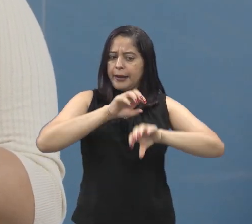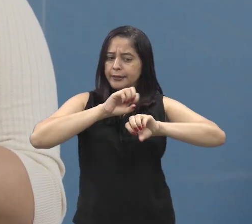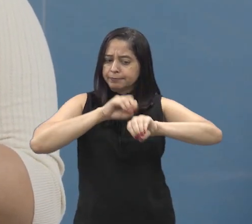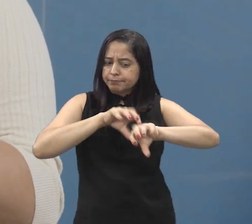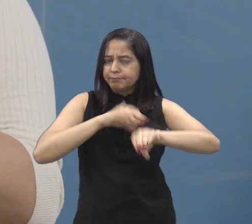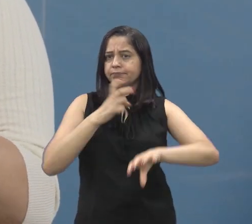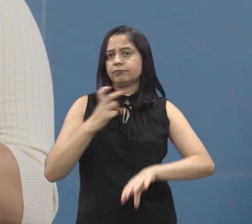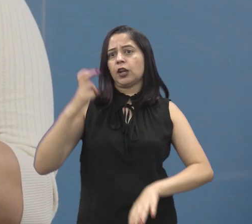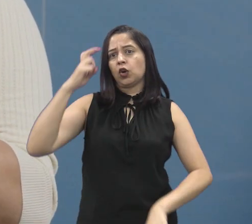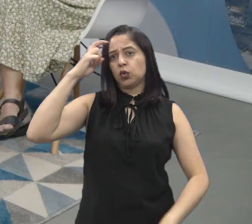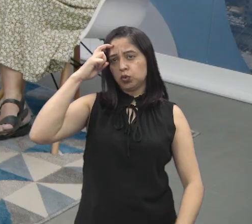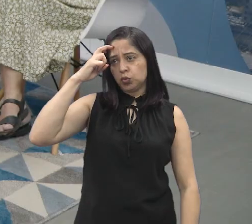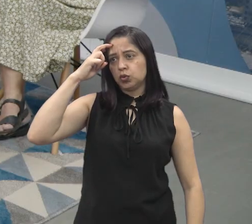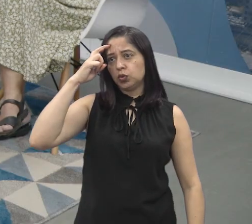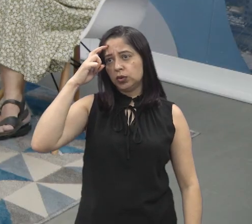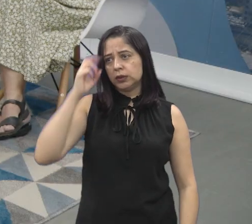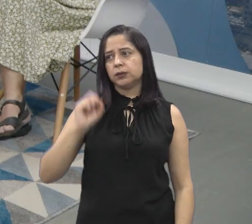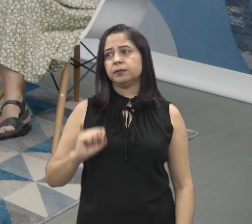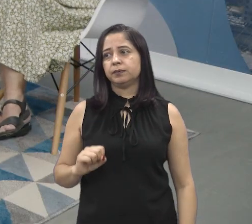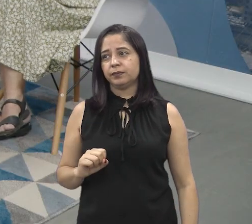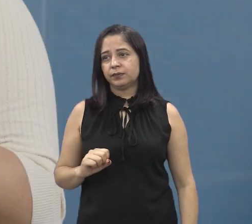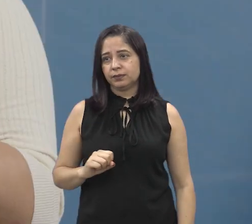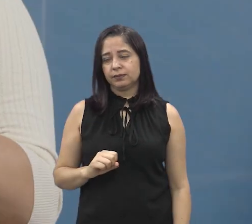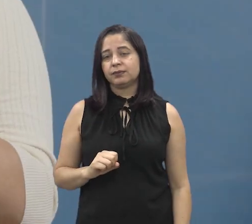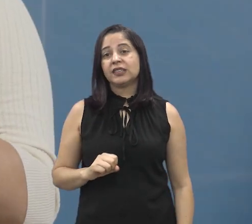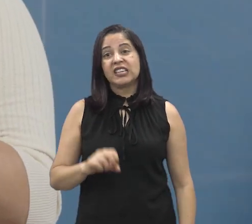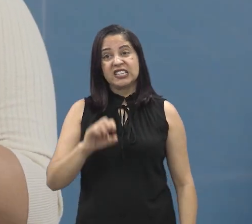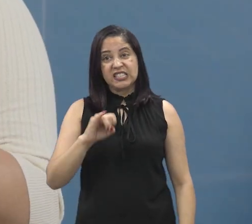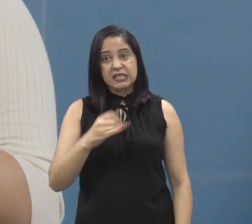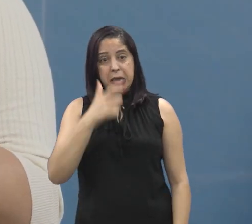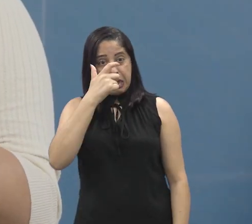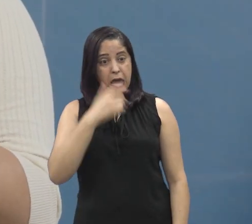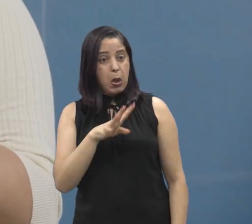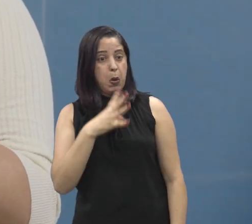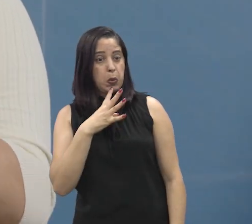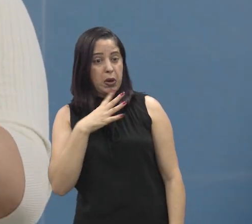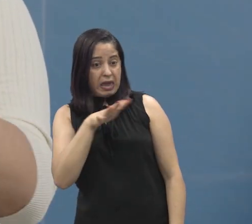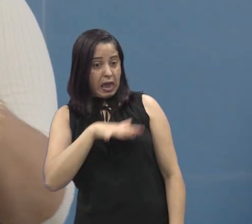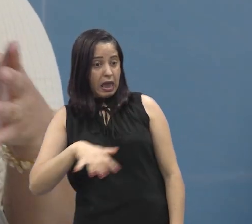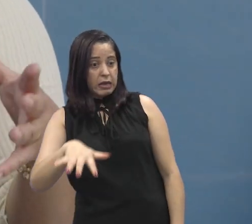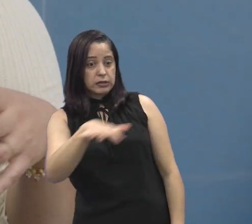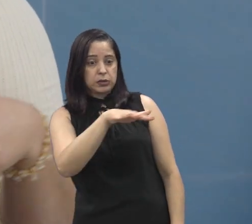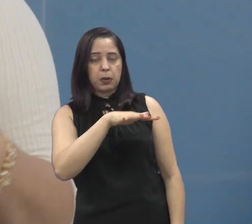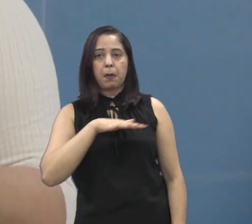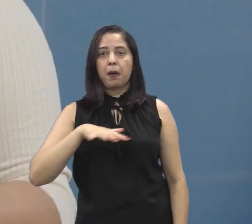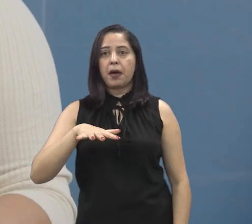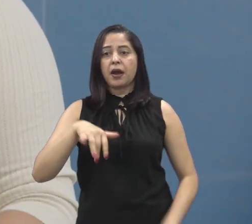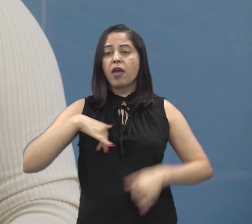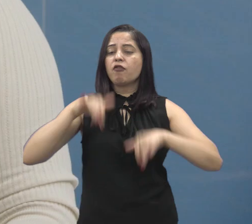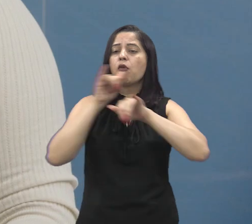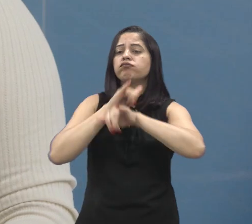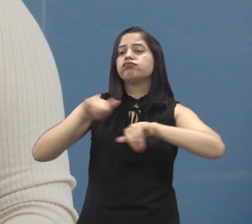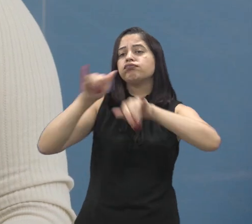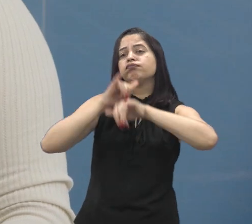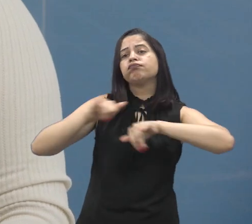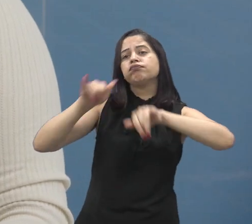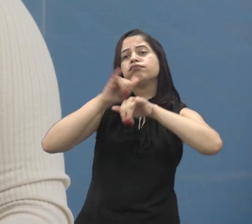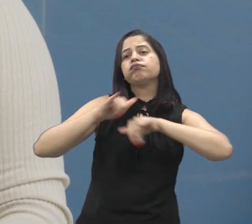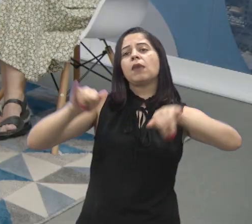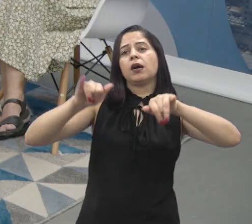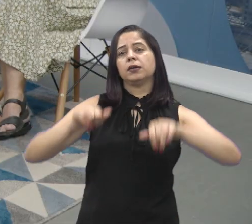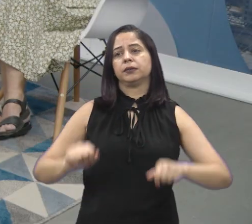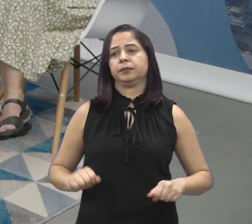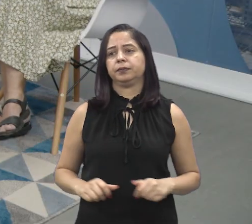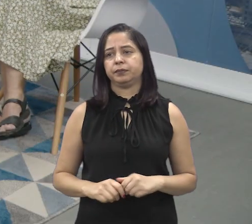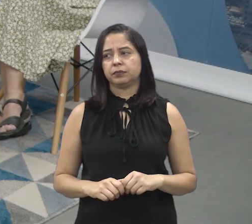multiplicação. Se eu conheço, eu vendo muito bem, eu promovo muito bem. Isso é um trabalho de rede. Sim, de rede. E